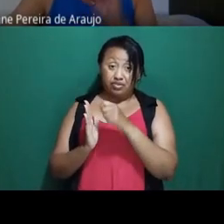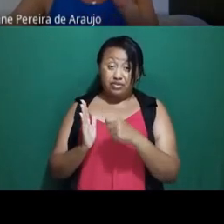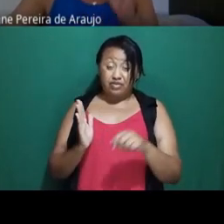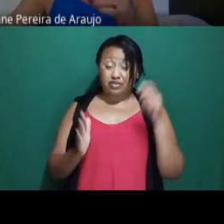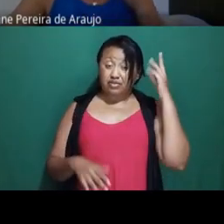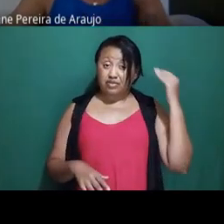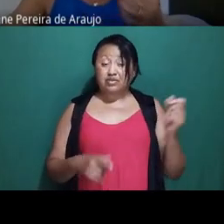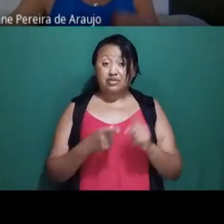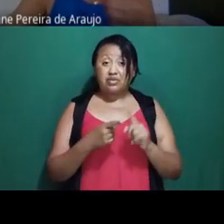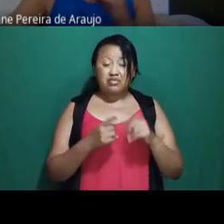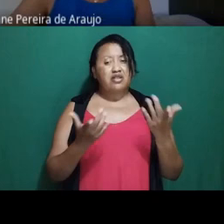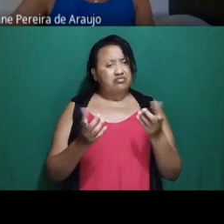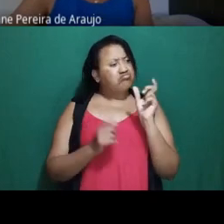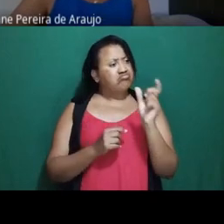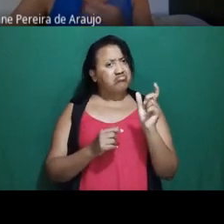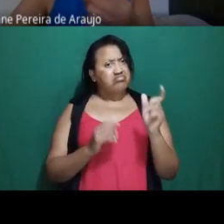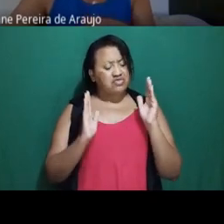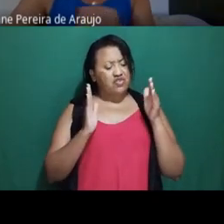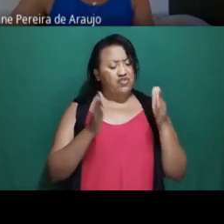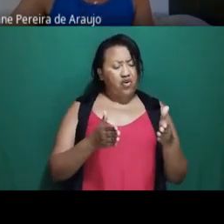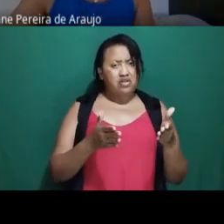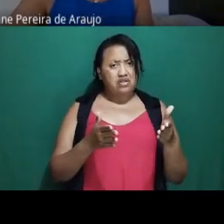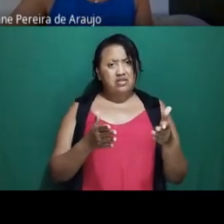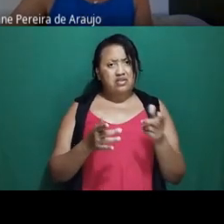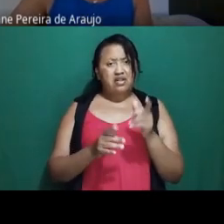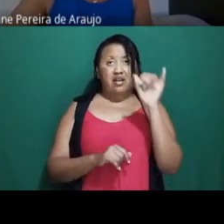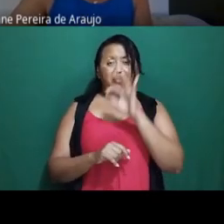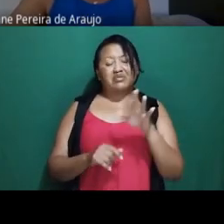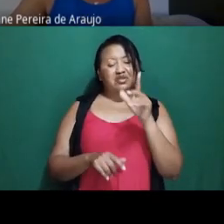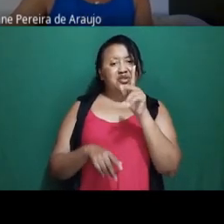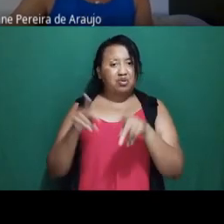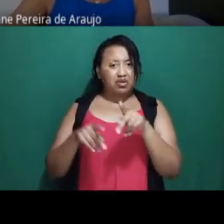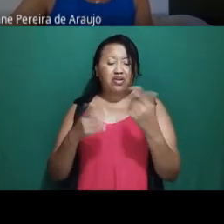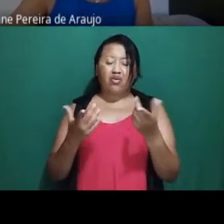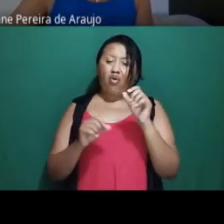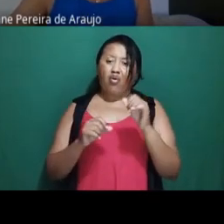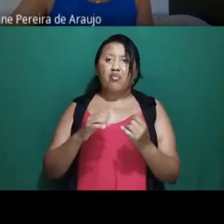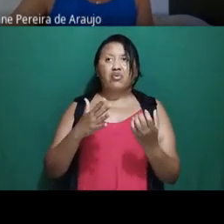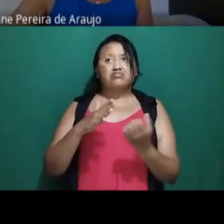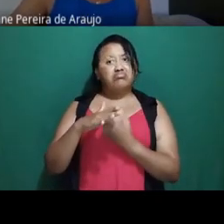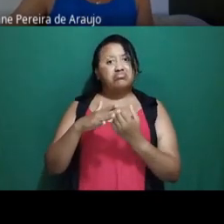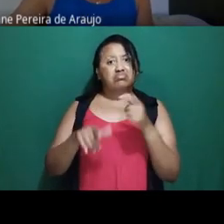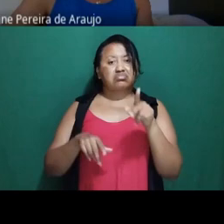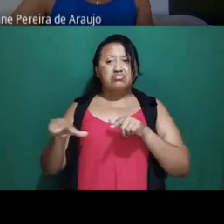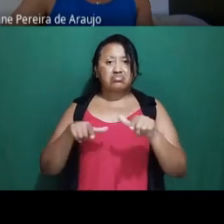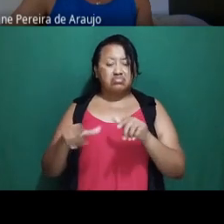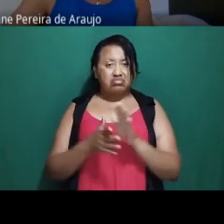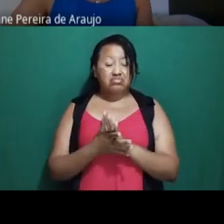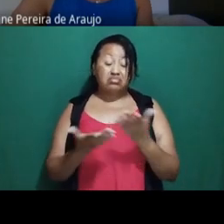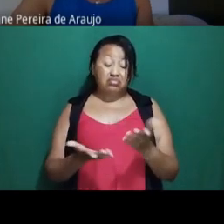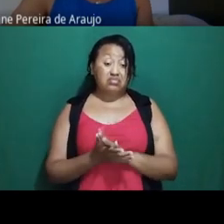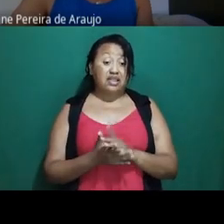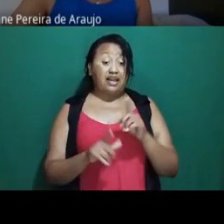obra de Tarsila também destaca figuras populares como é o caso dos Operários né então vamos lá letra